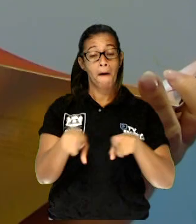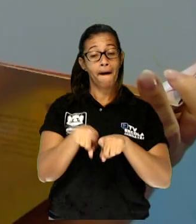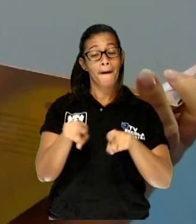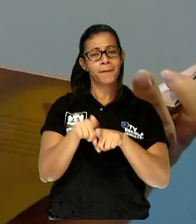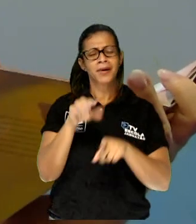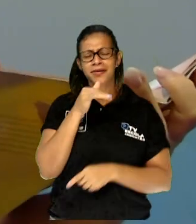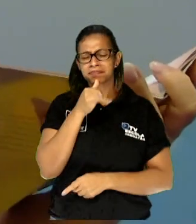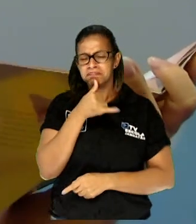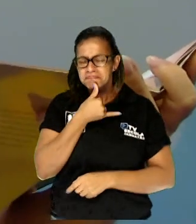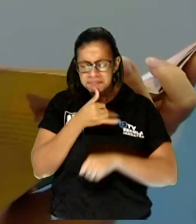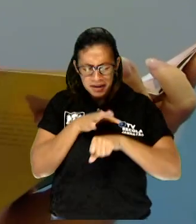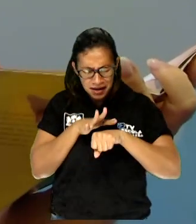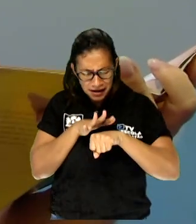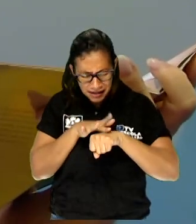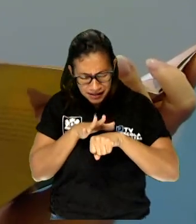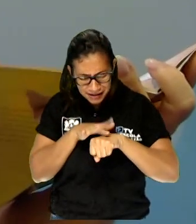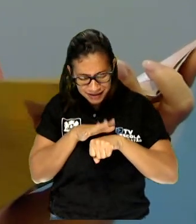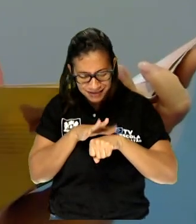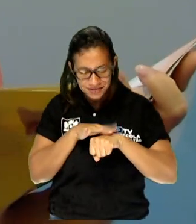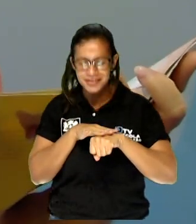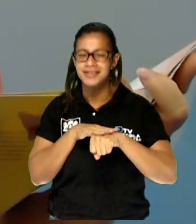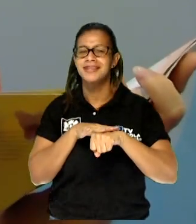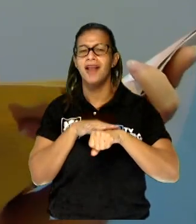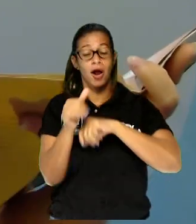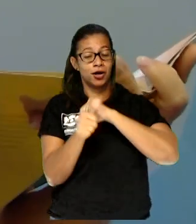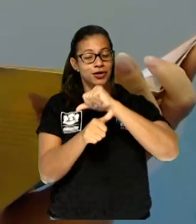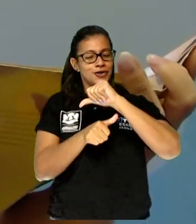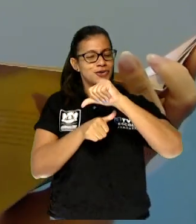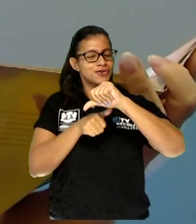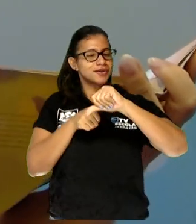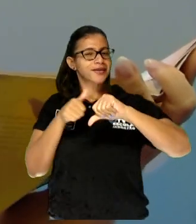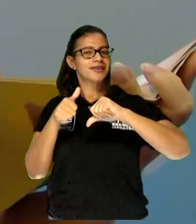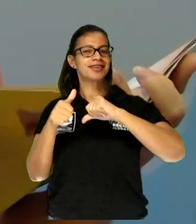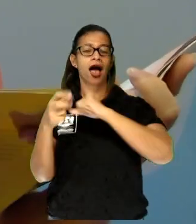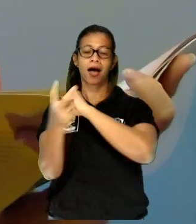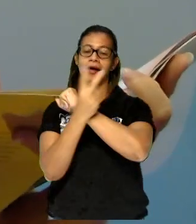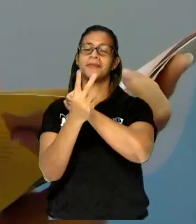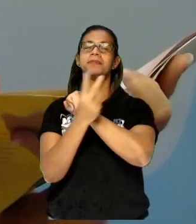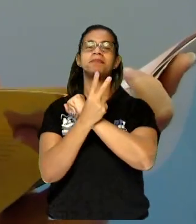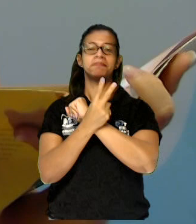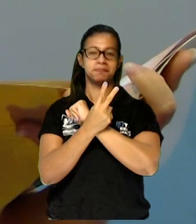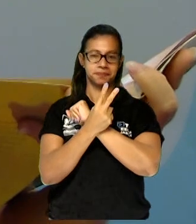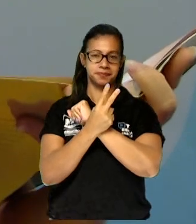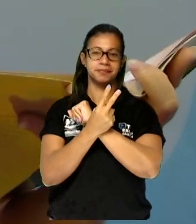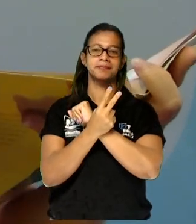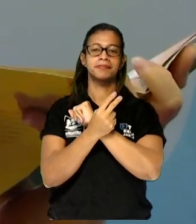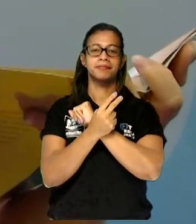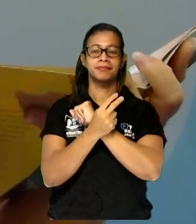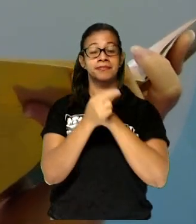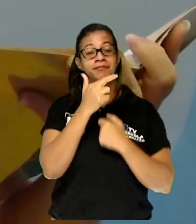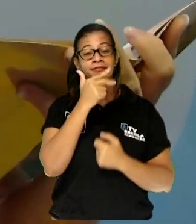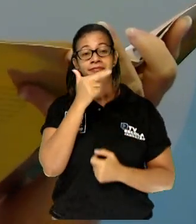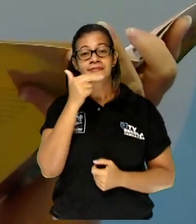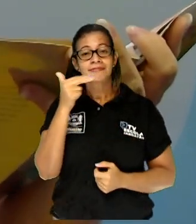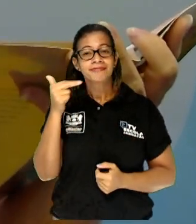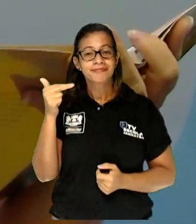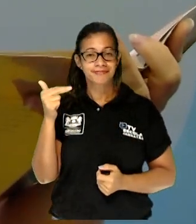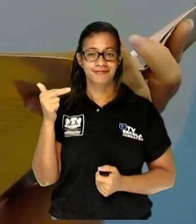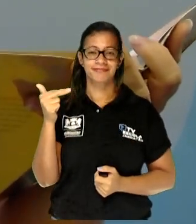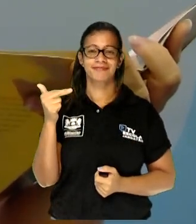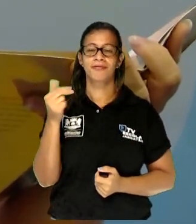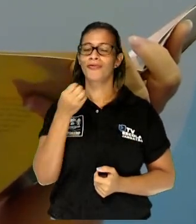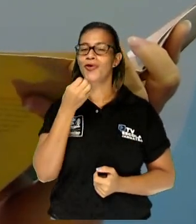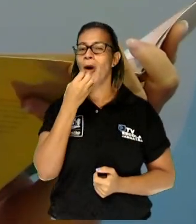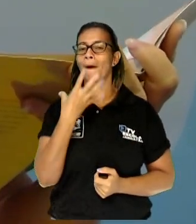ou doente, o astral muda logo quando alguém cuida da gente. não tem cheiro melhor nesse mundo. De tudo